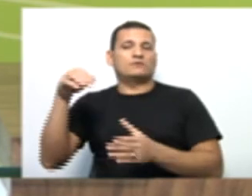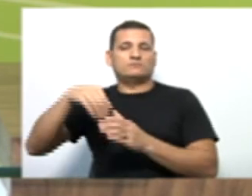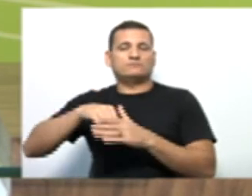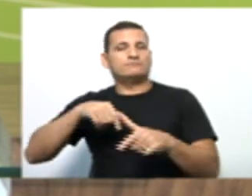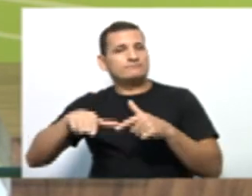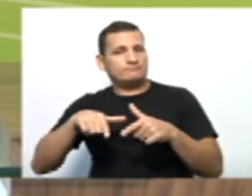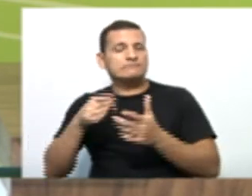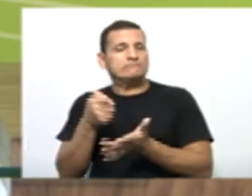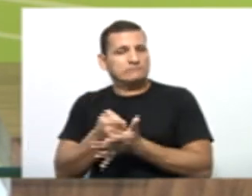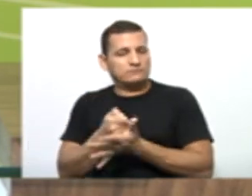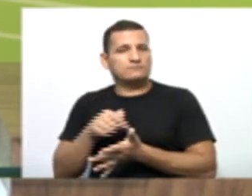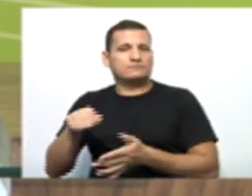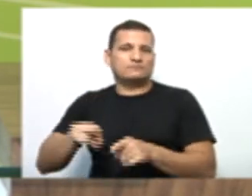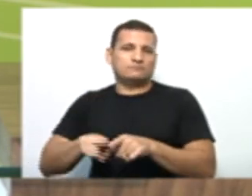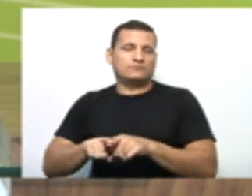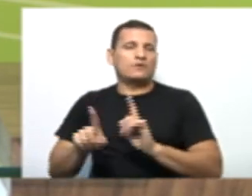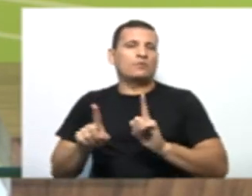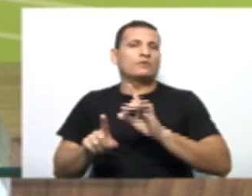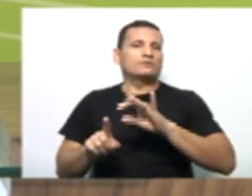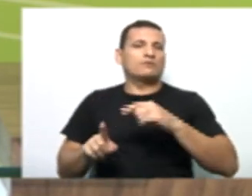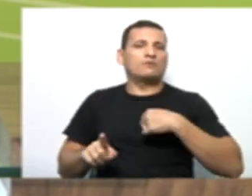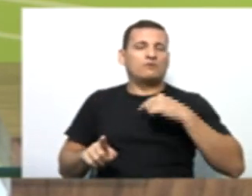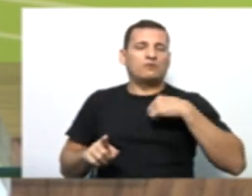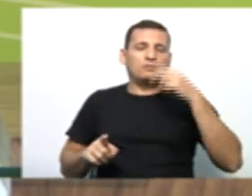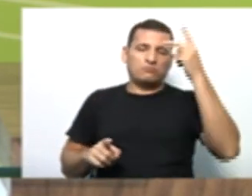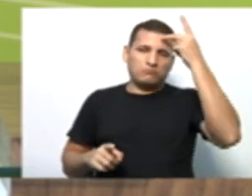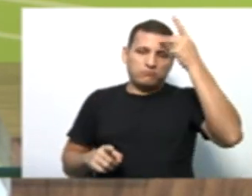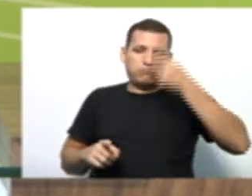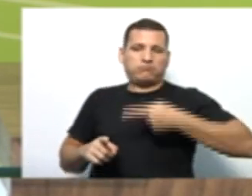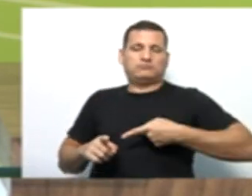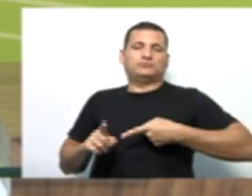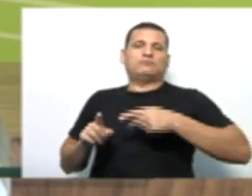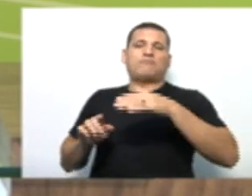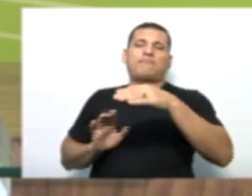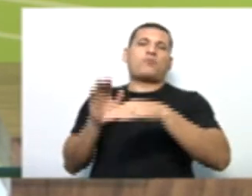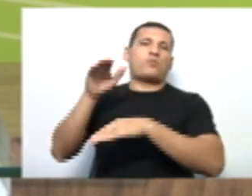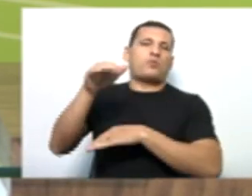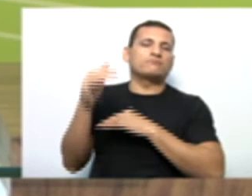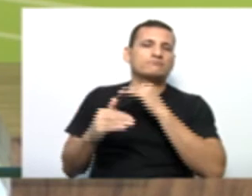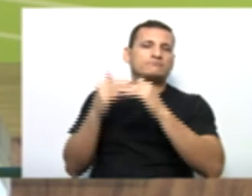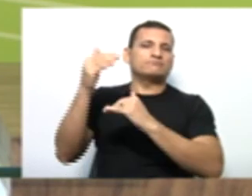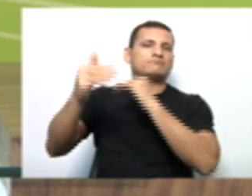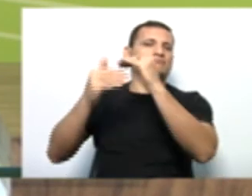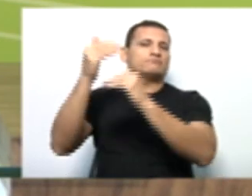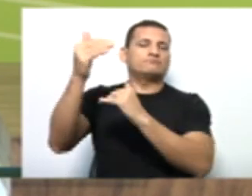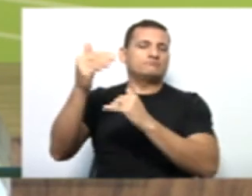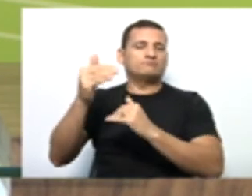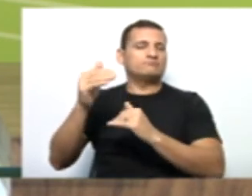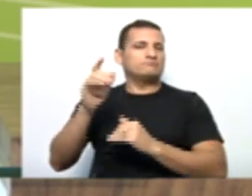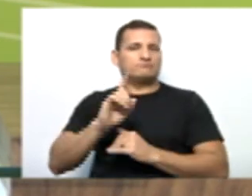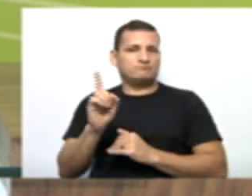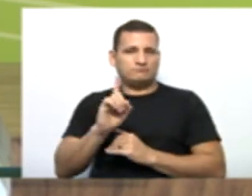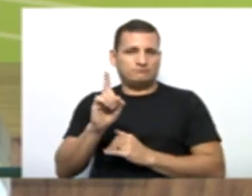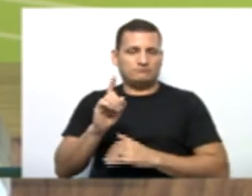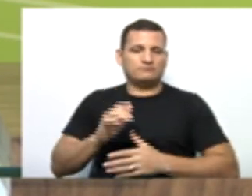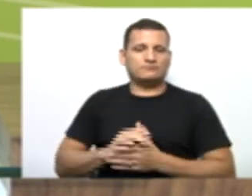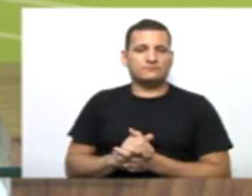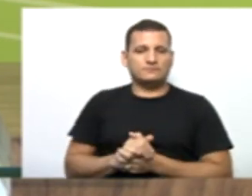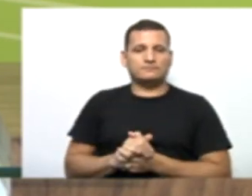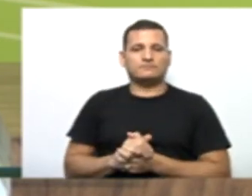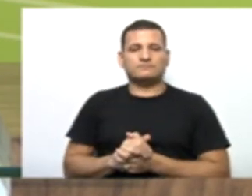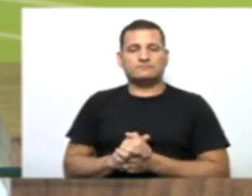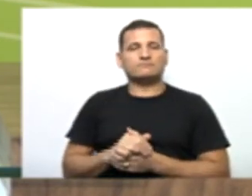Então não vale só, vou crescer e vou passar por cima de tudo, fazer o que for preciso para conseguir alcançar o meu